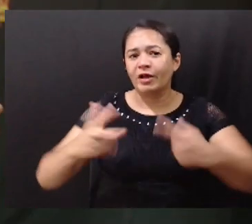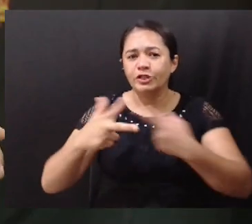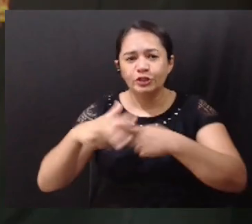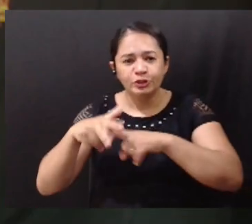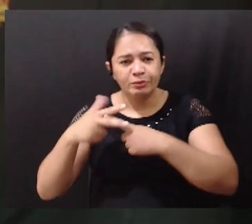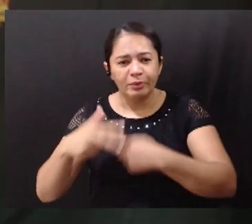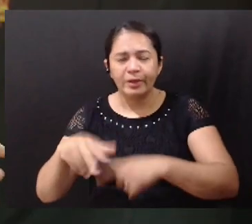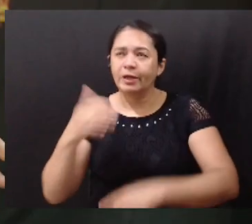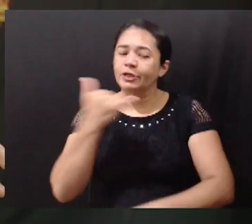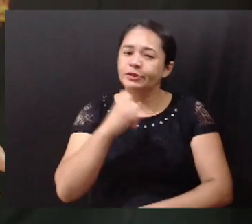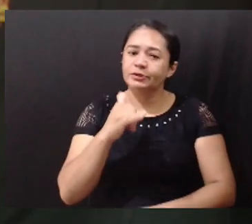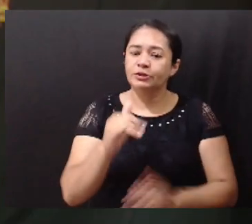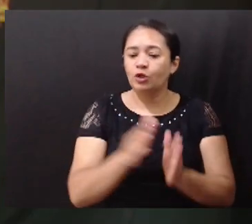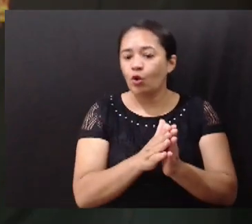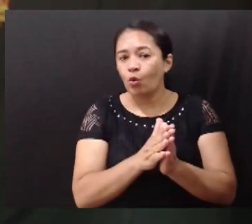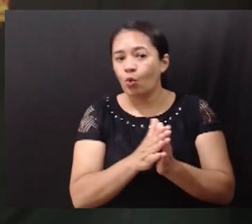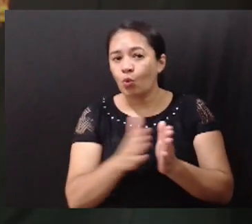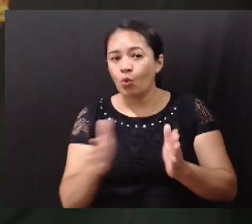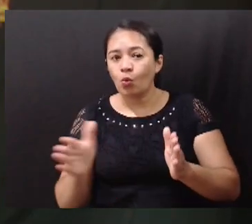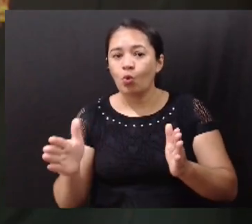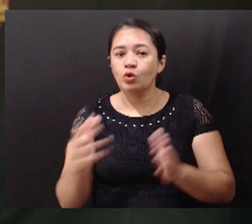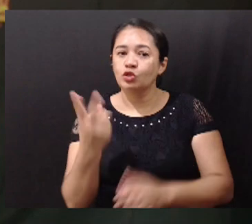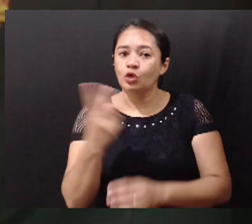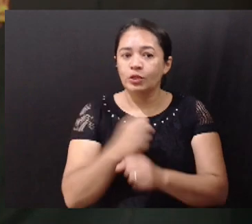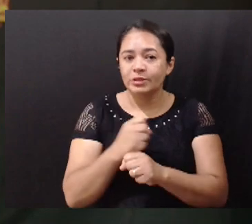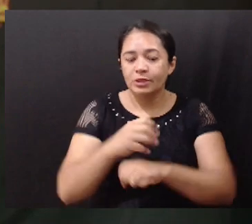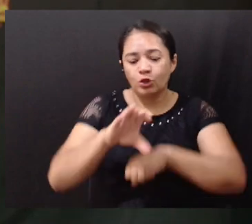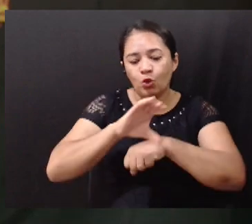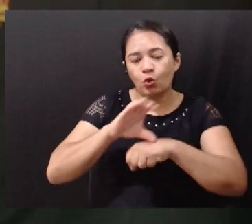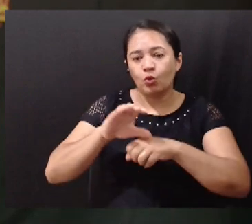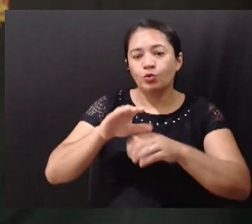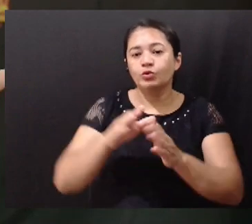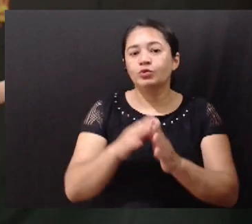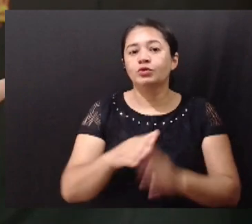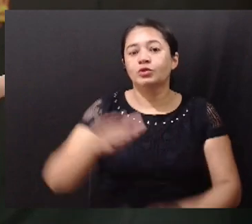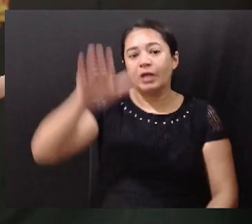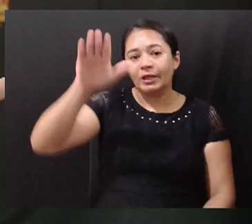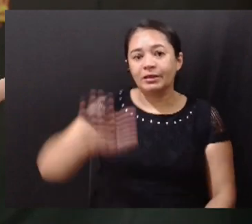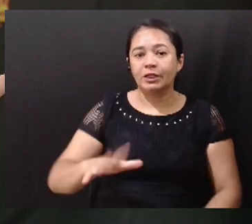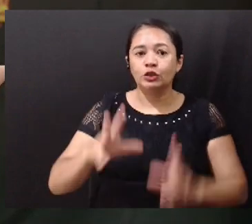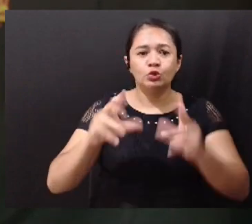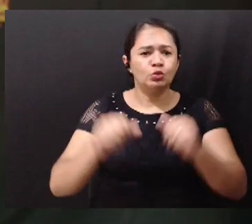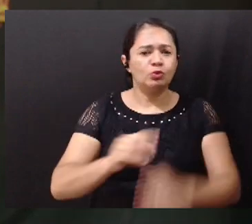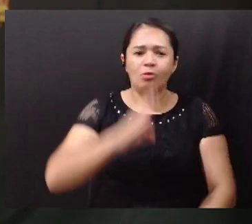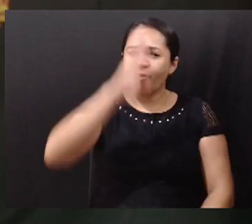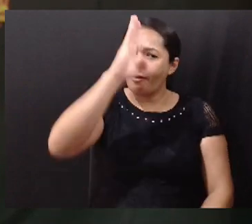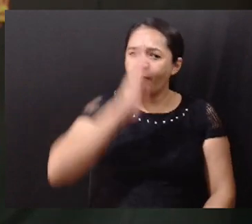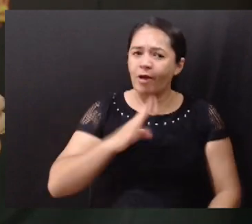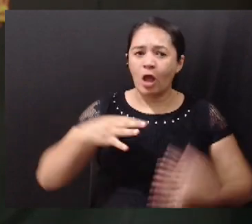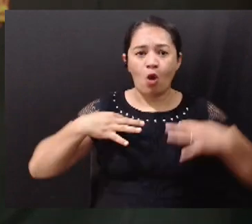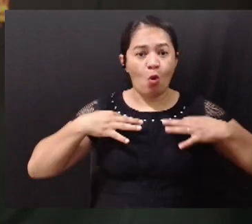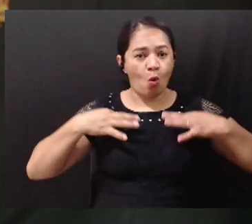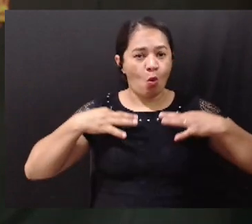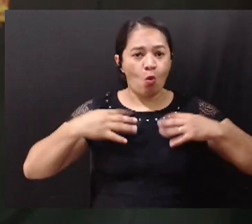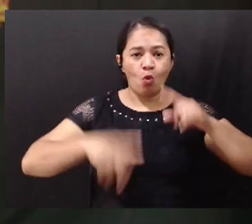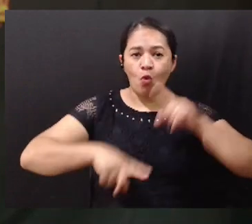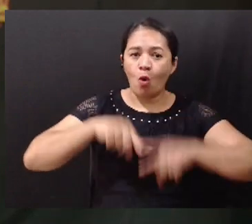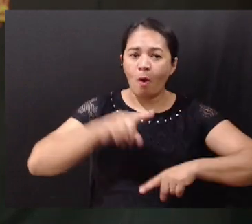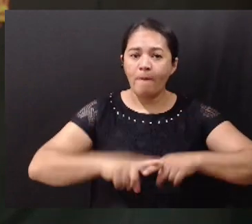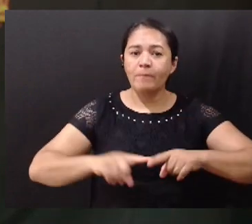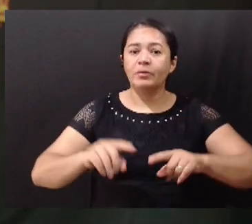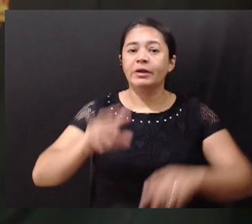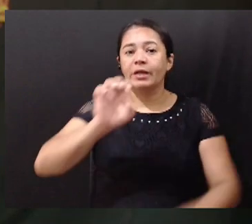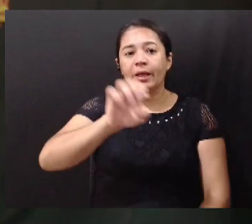anos, acontecem no período da tarde e oferecem tudo sem custo: material didático, uniforme e equipamentos de proteção. Podem se